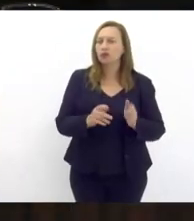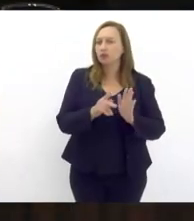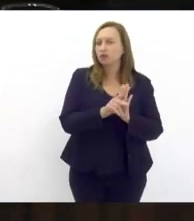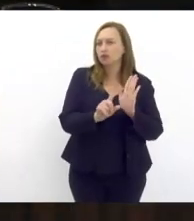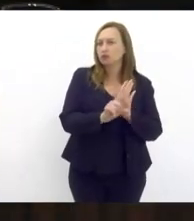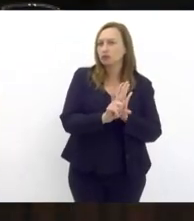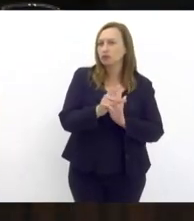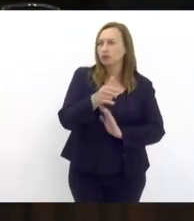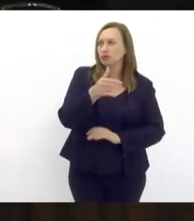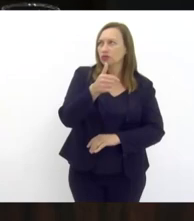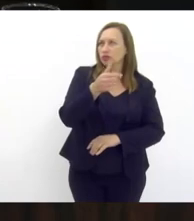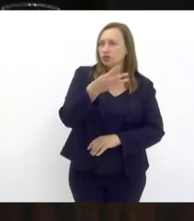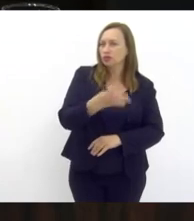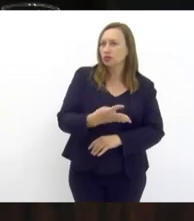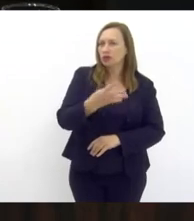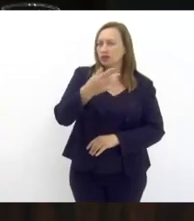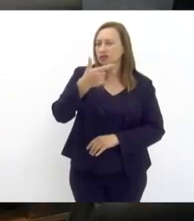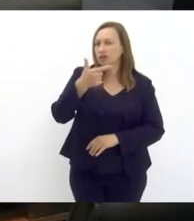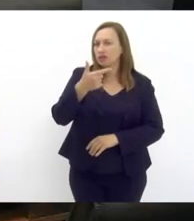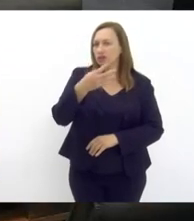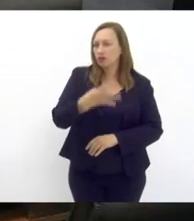Projeto de lei número